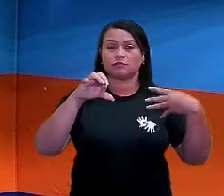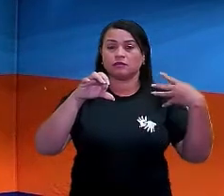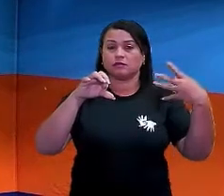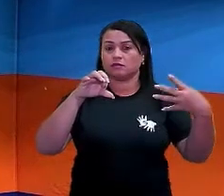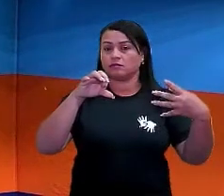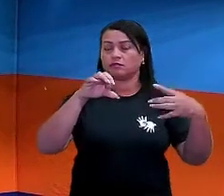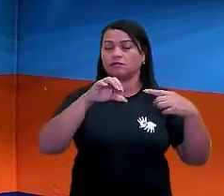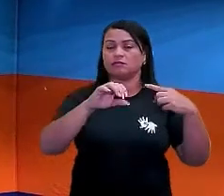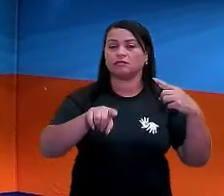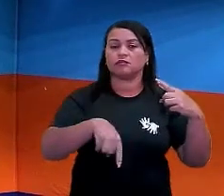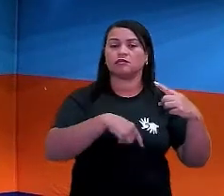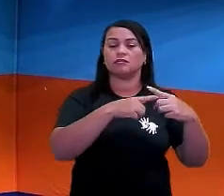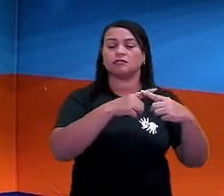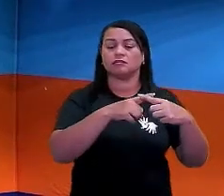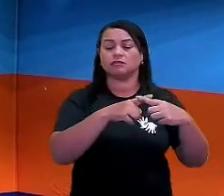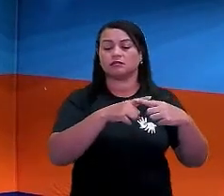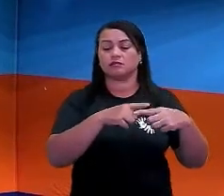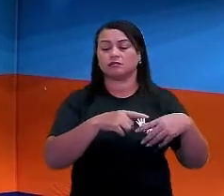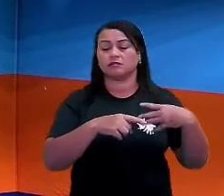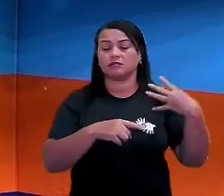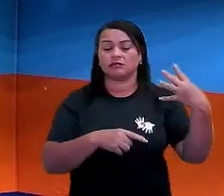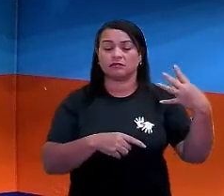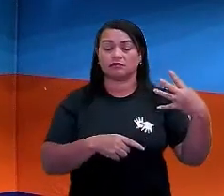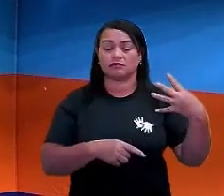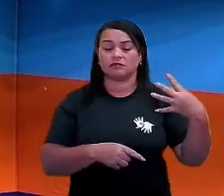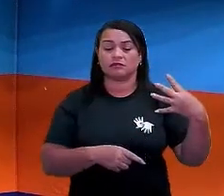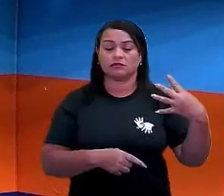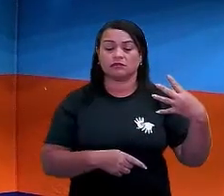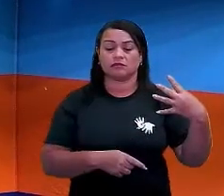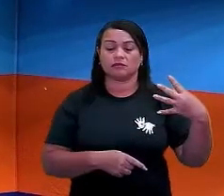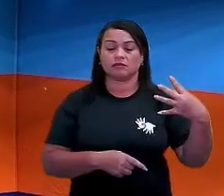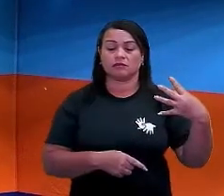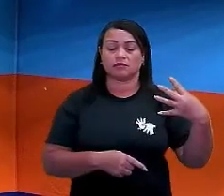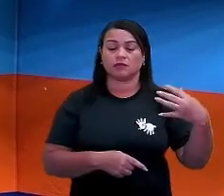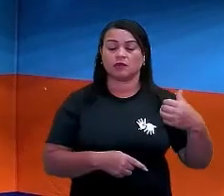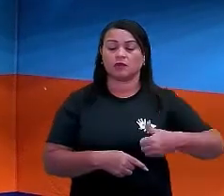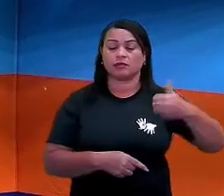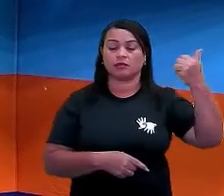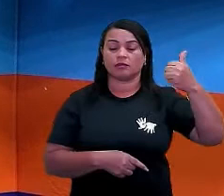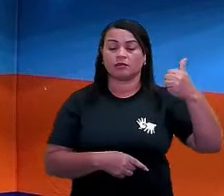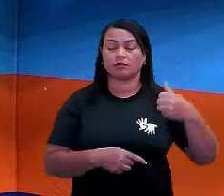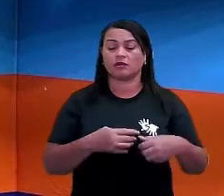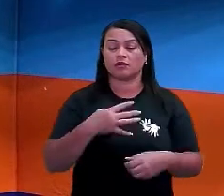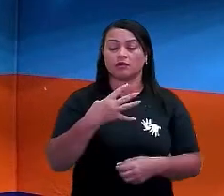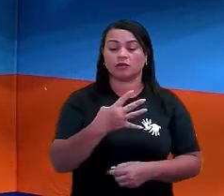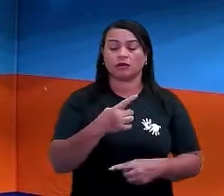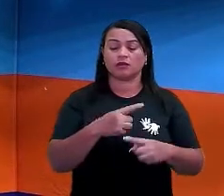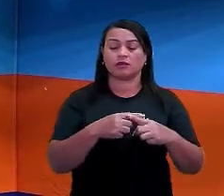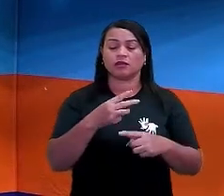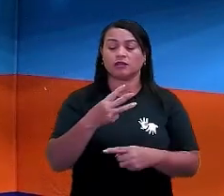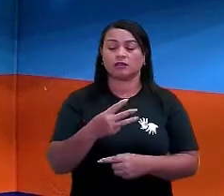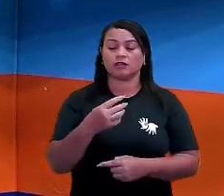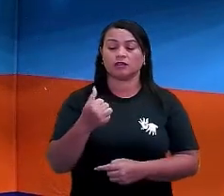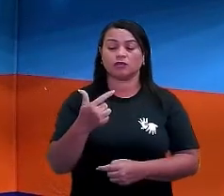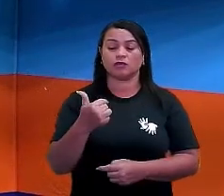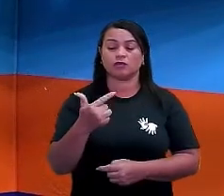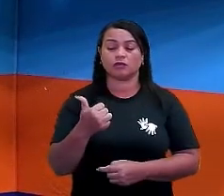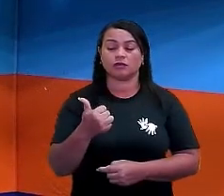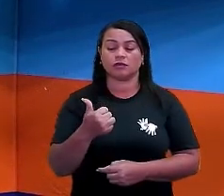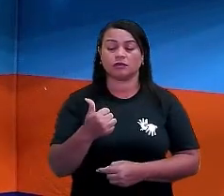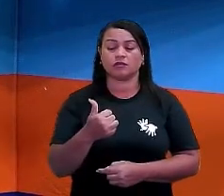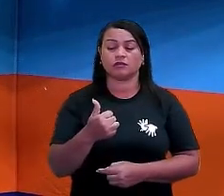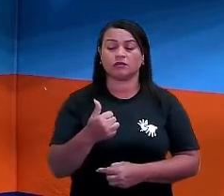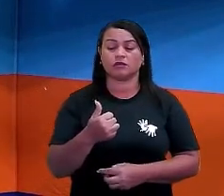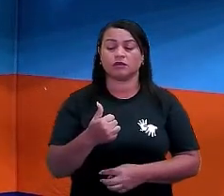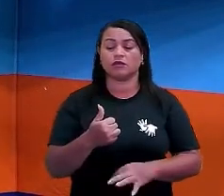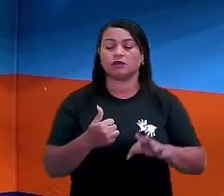4, o que é que eu vou fazer? 4 vezes o primeiro termo. 3 vezes 4, 12. E o termo